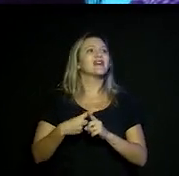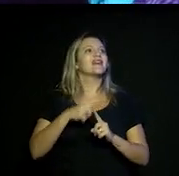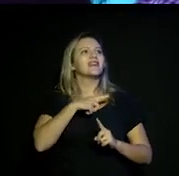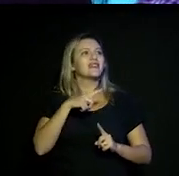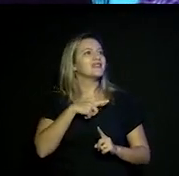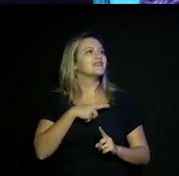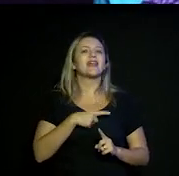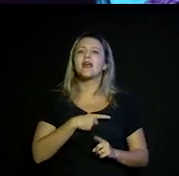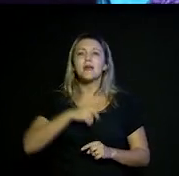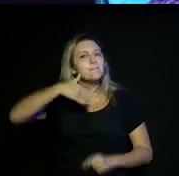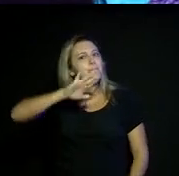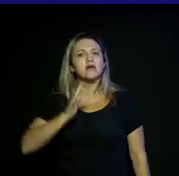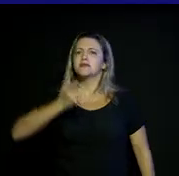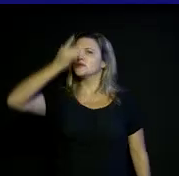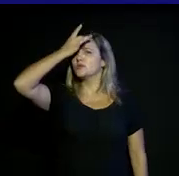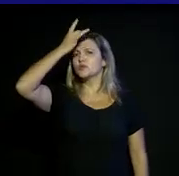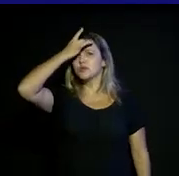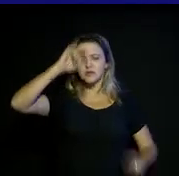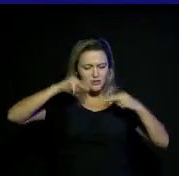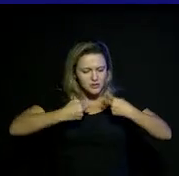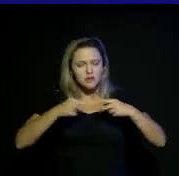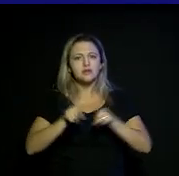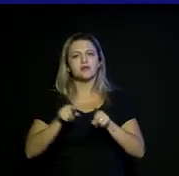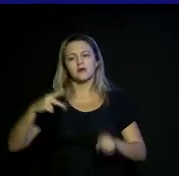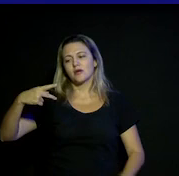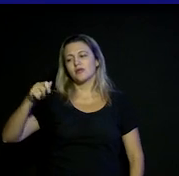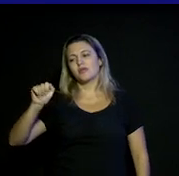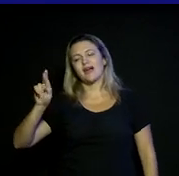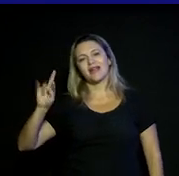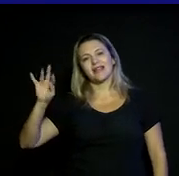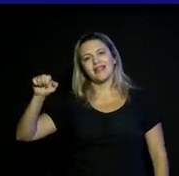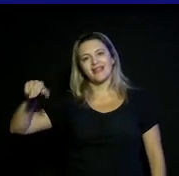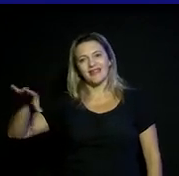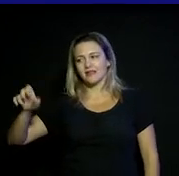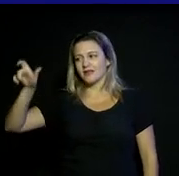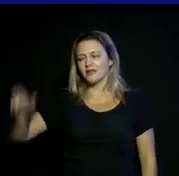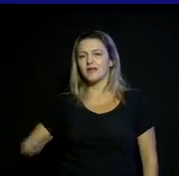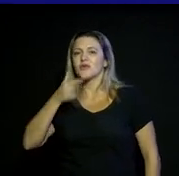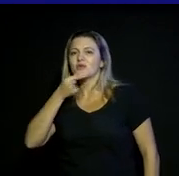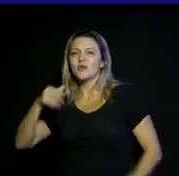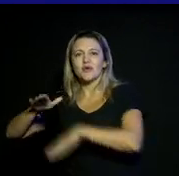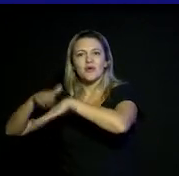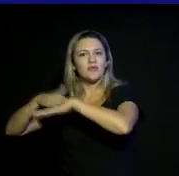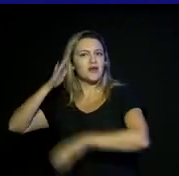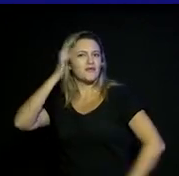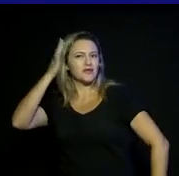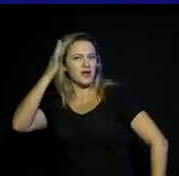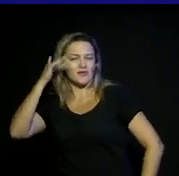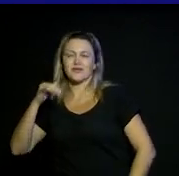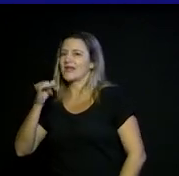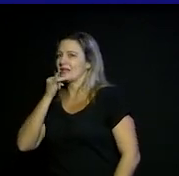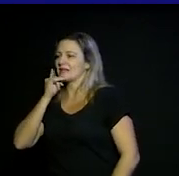fora de nós, mais consciência. Parmênides, que era um filósofo muito antigo, ele tinha um exemplo que eu vou adaptar aqui.